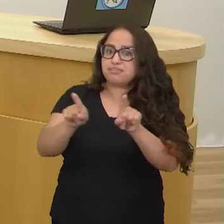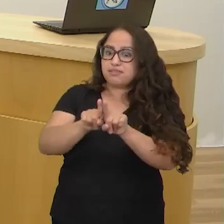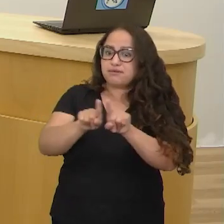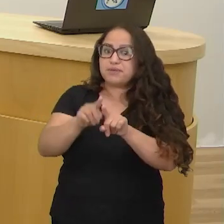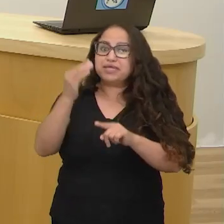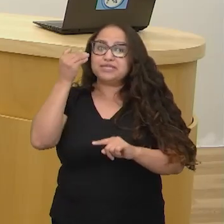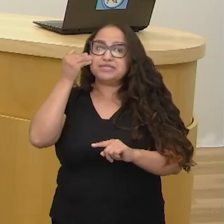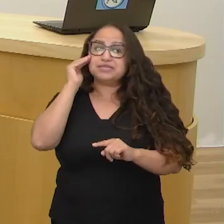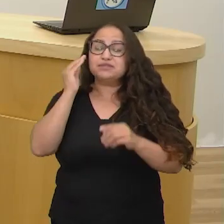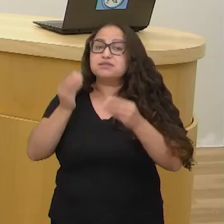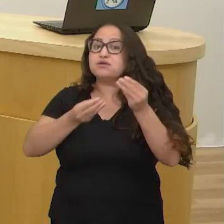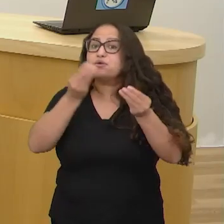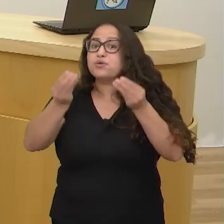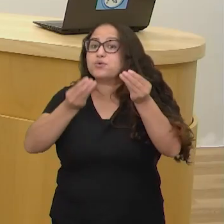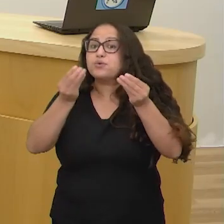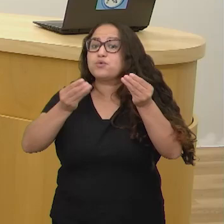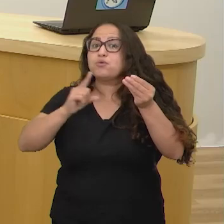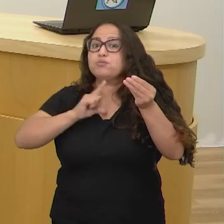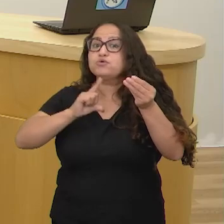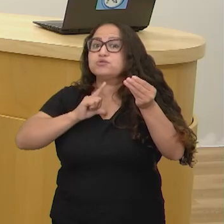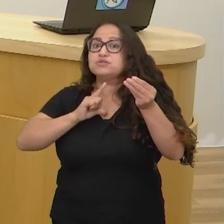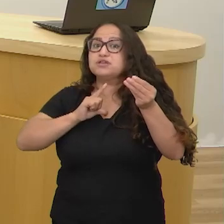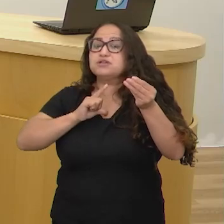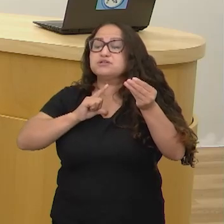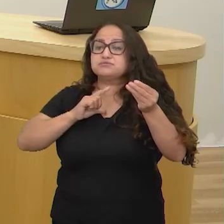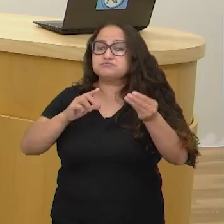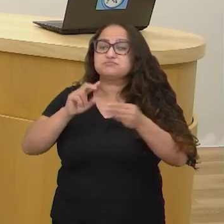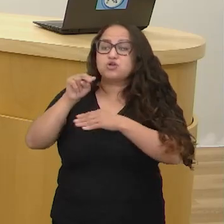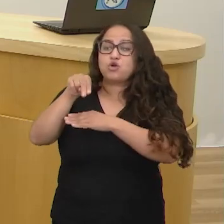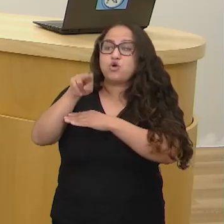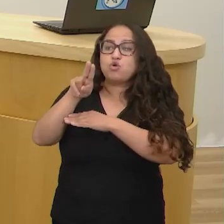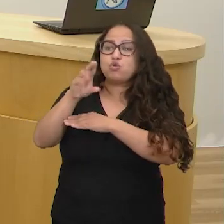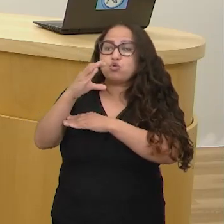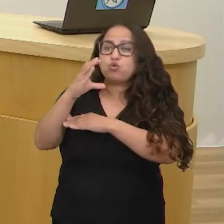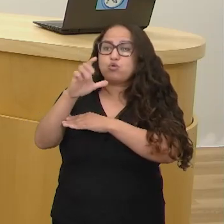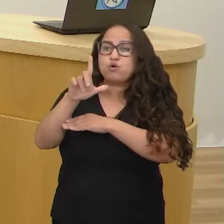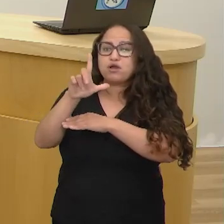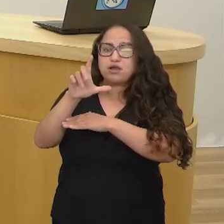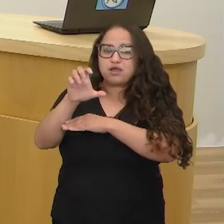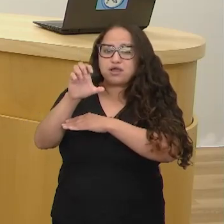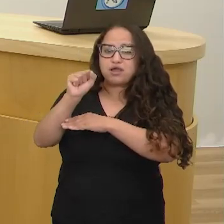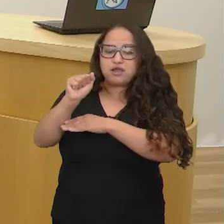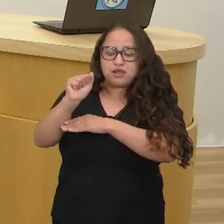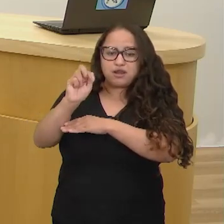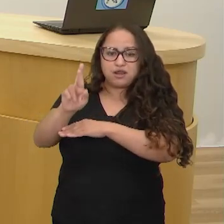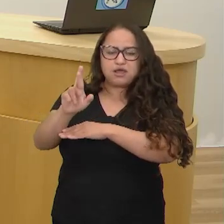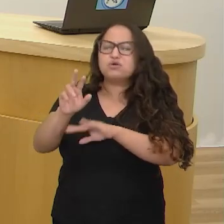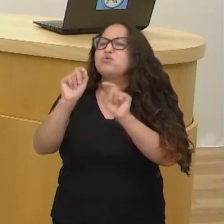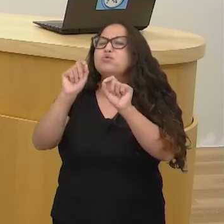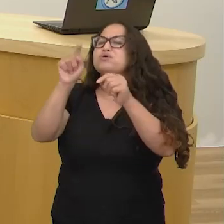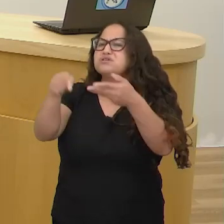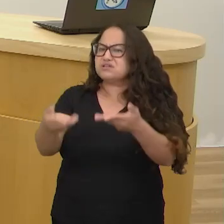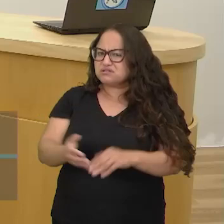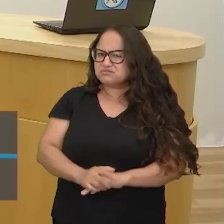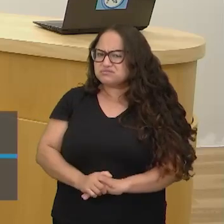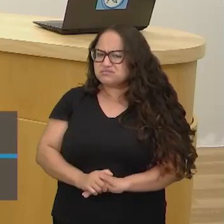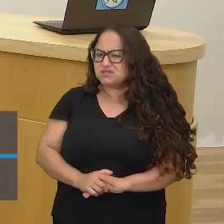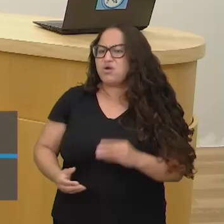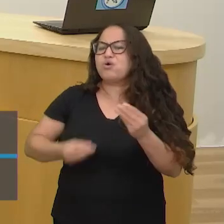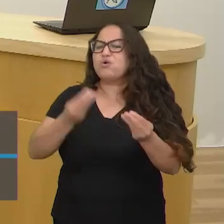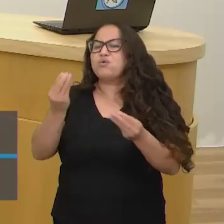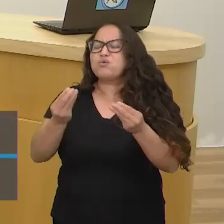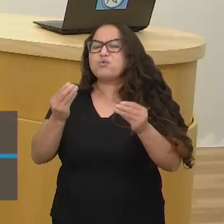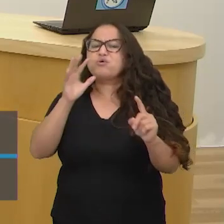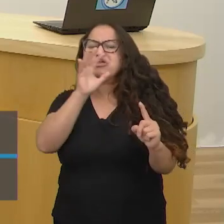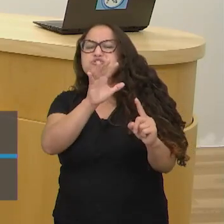a estabilidade nuclear, certo? Então a ideia é essa, vamos entender o que são as partículas elementares e qual é a influência